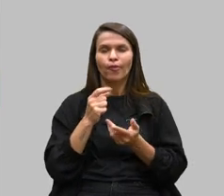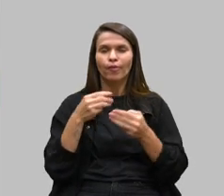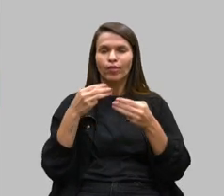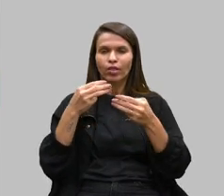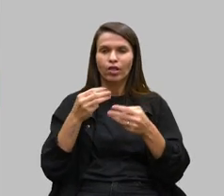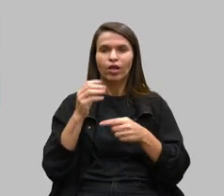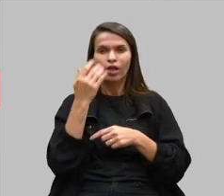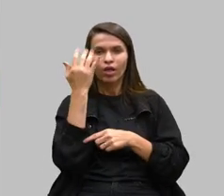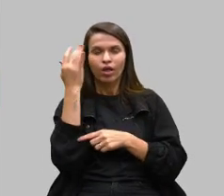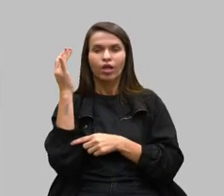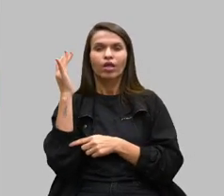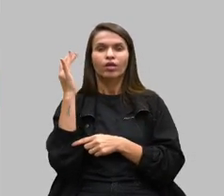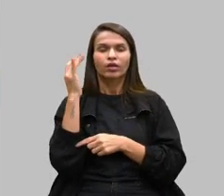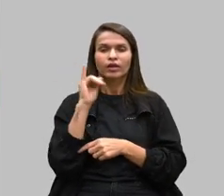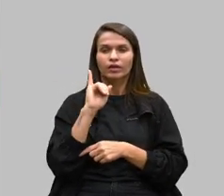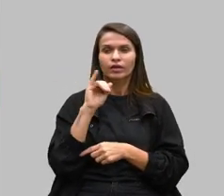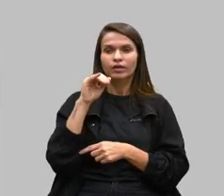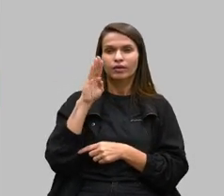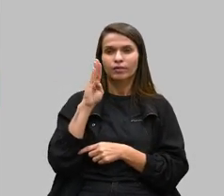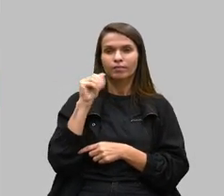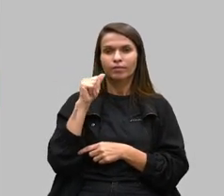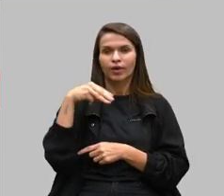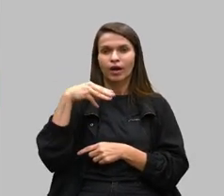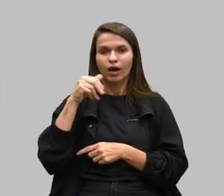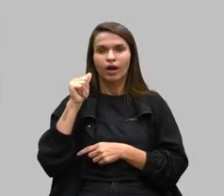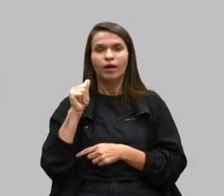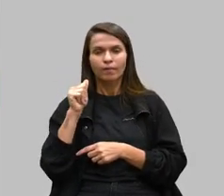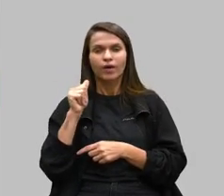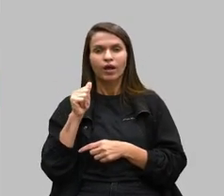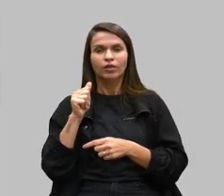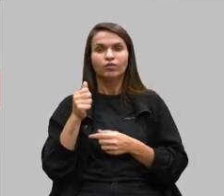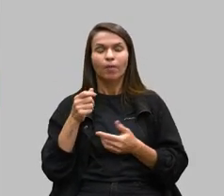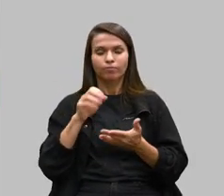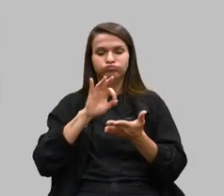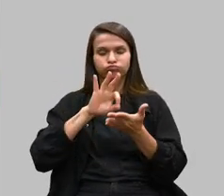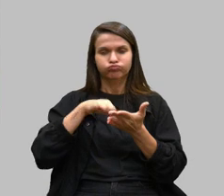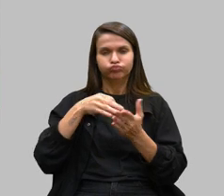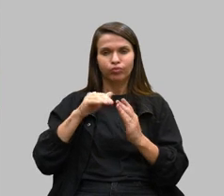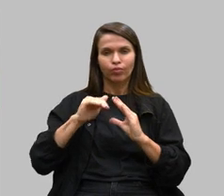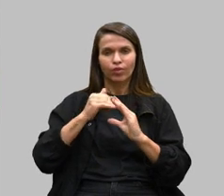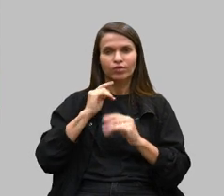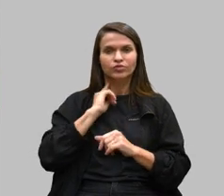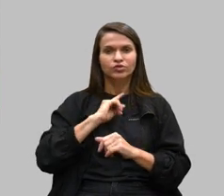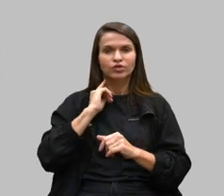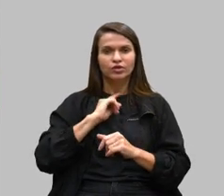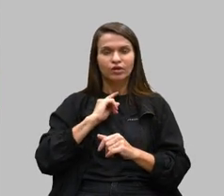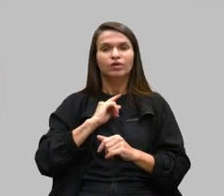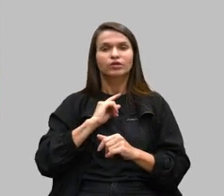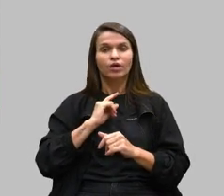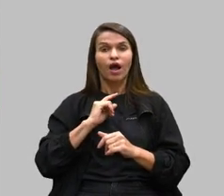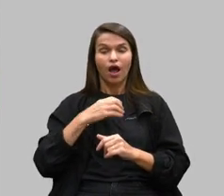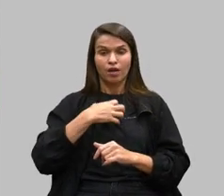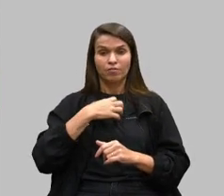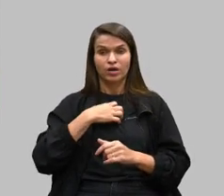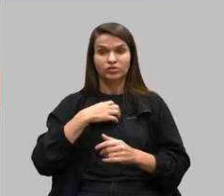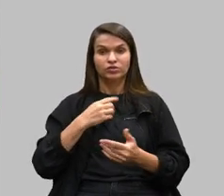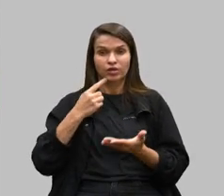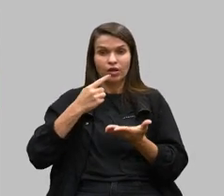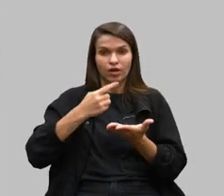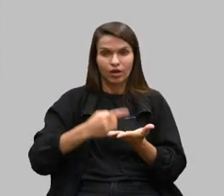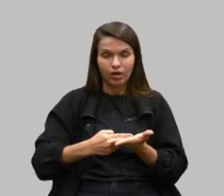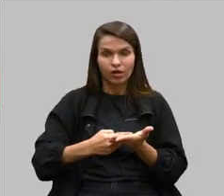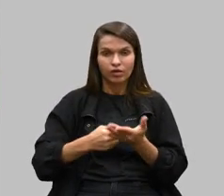Ibama delegar para Minas Gerais o licenciamento a Bahia está de acordo inclusão no